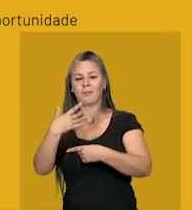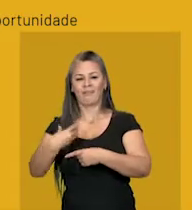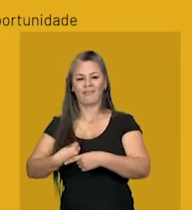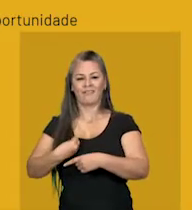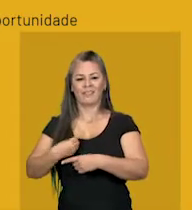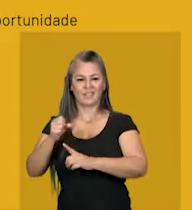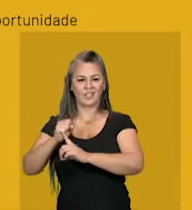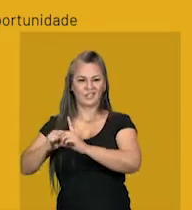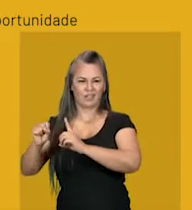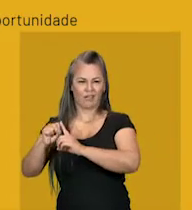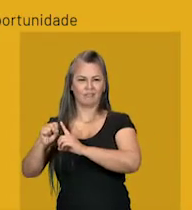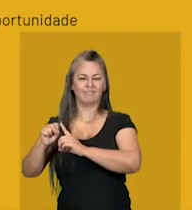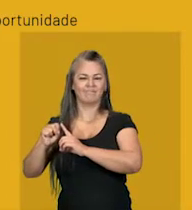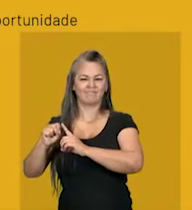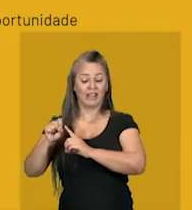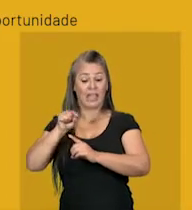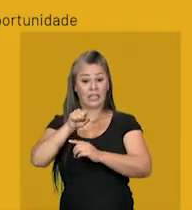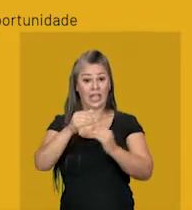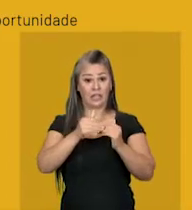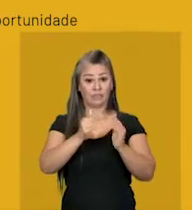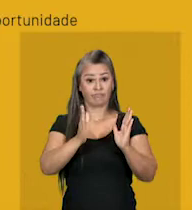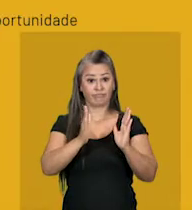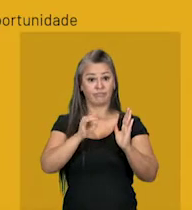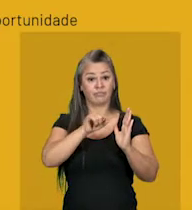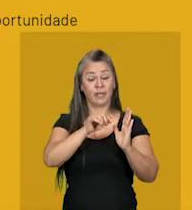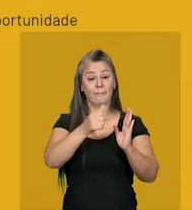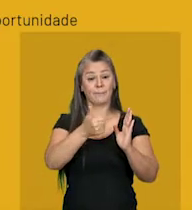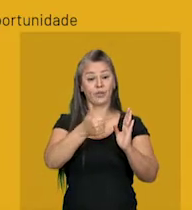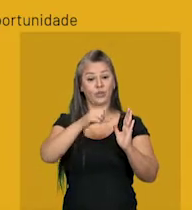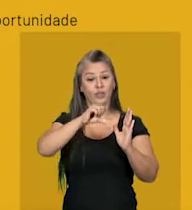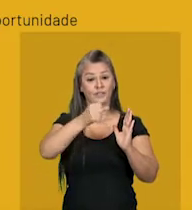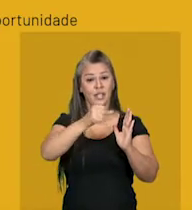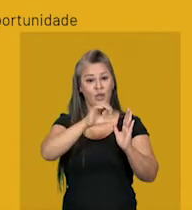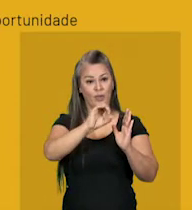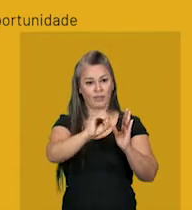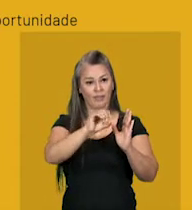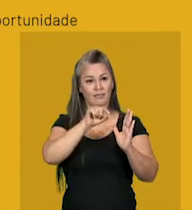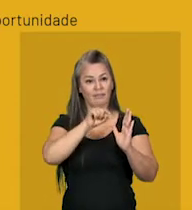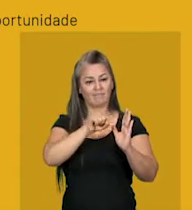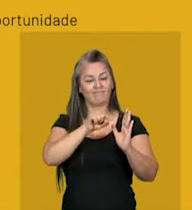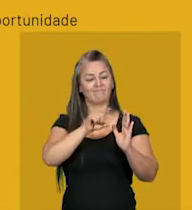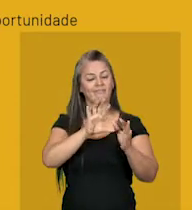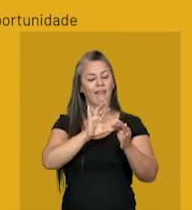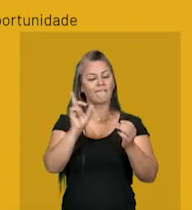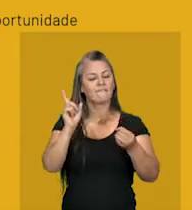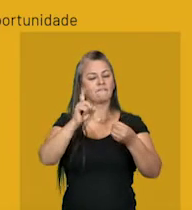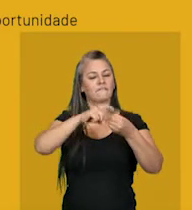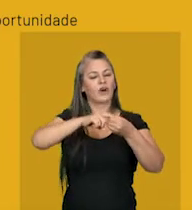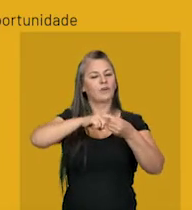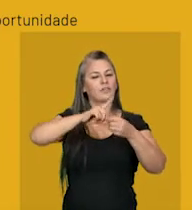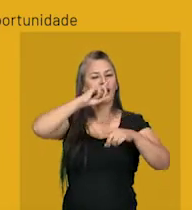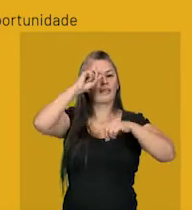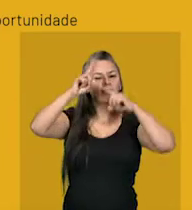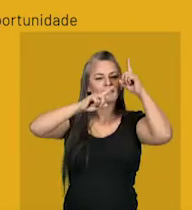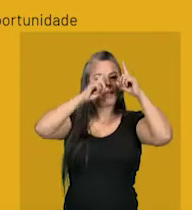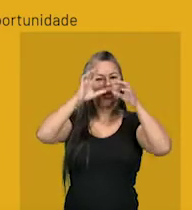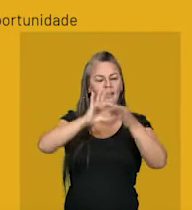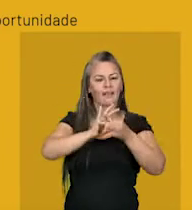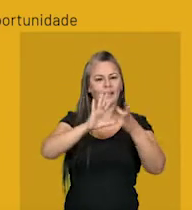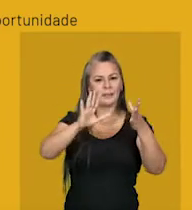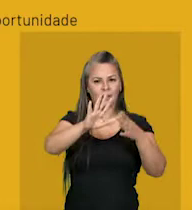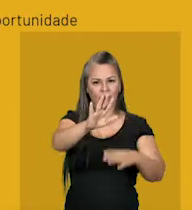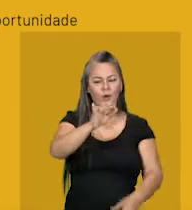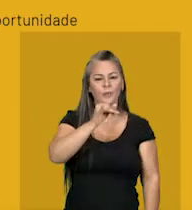A partir dos anos 80, e é uma retomada das ideias liberais. Então, é aquela